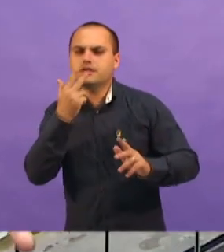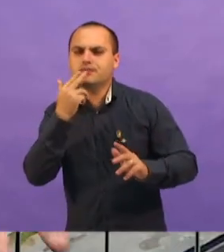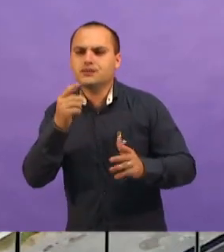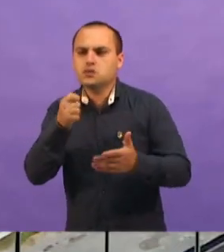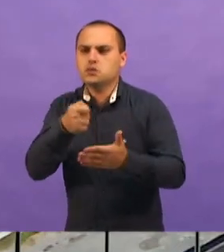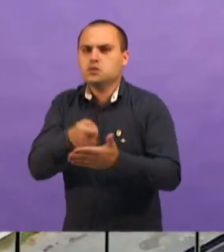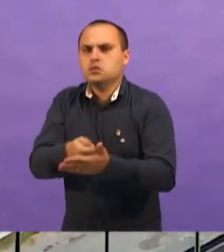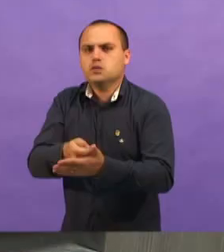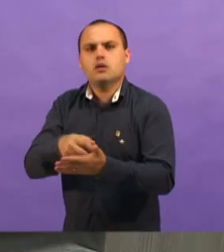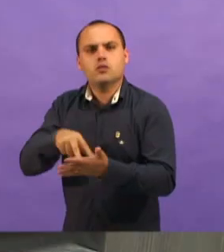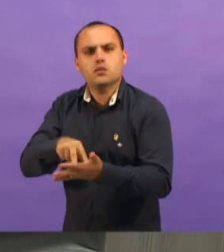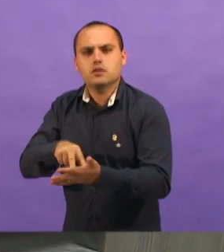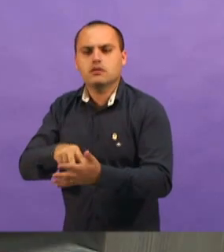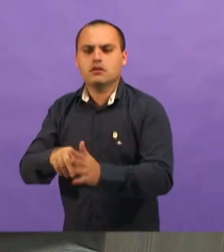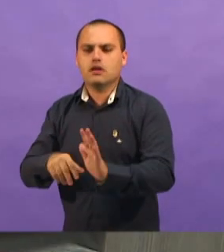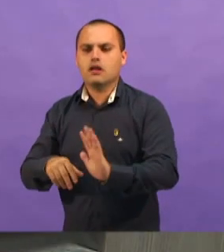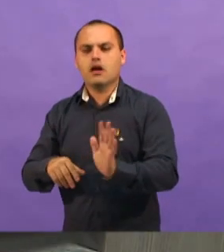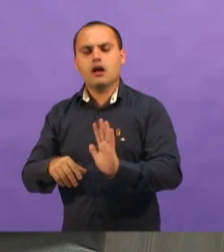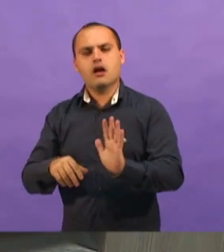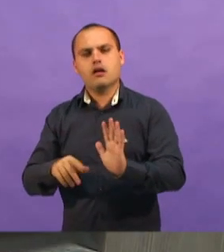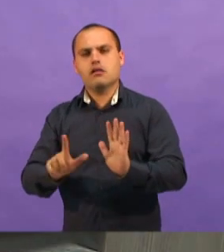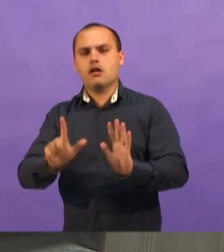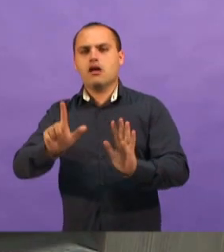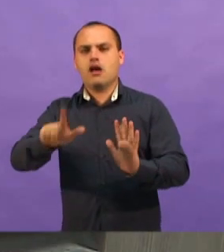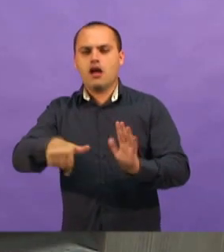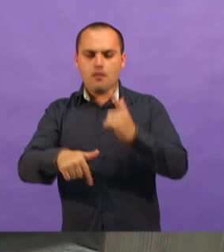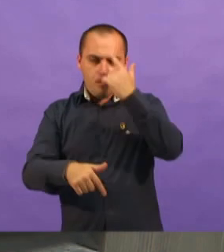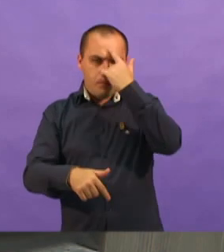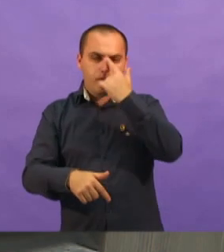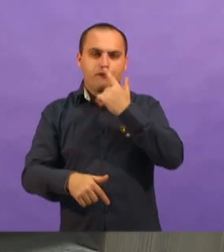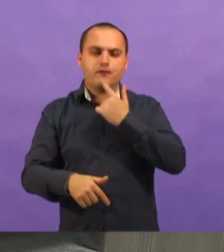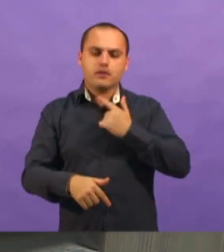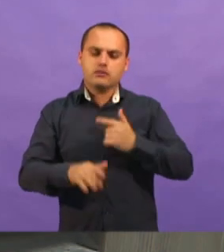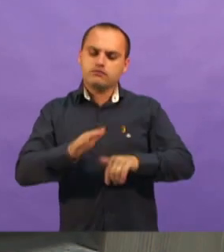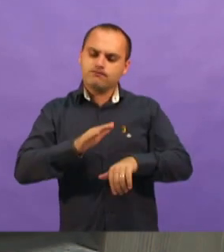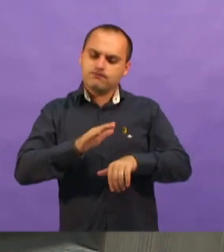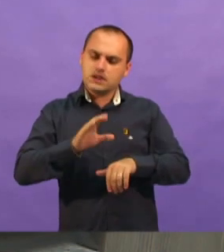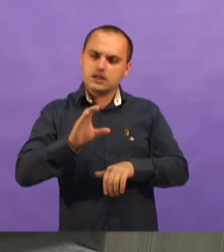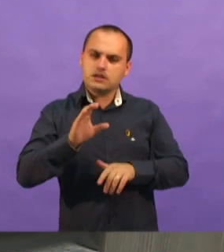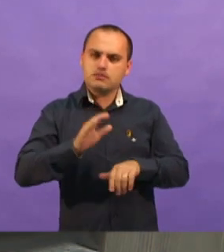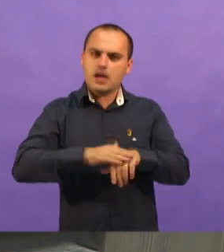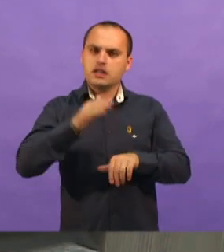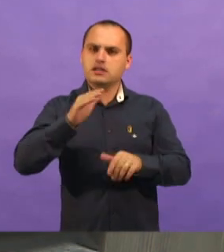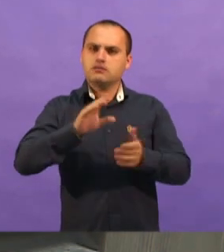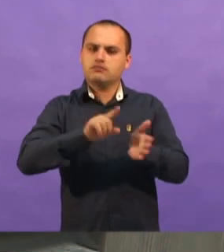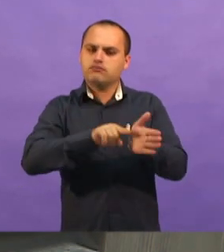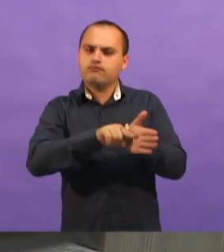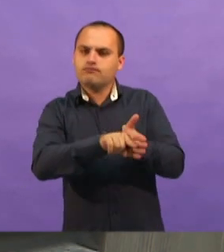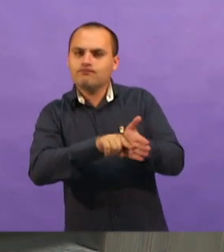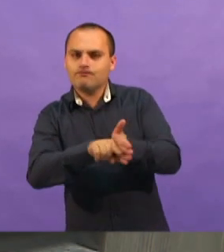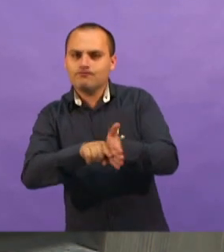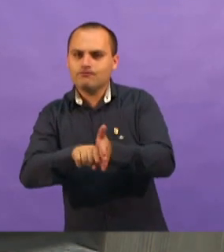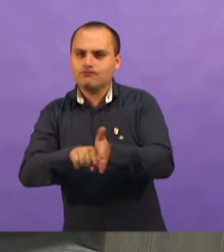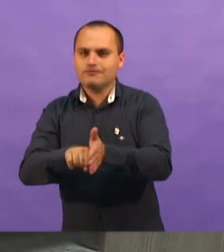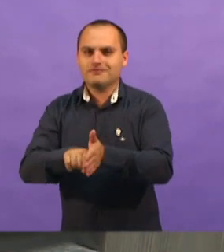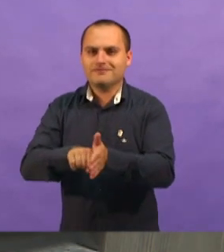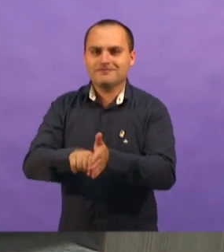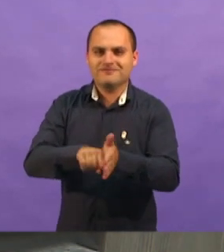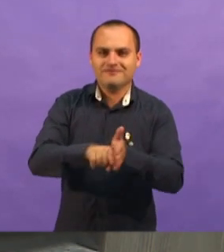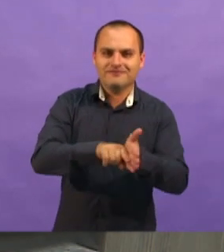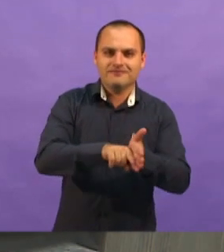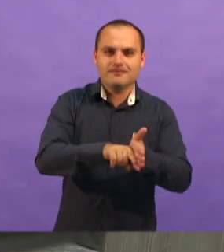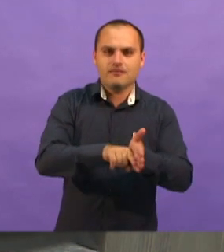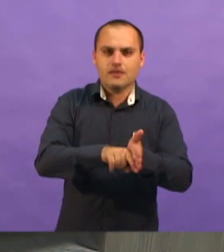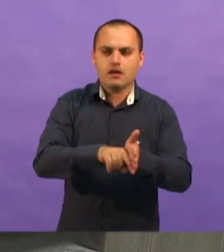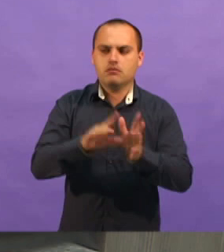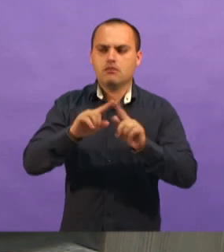um querer dar um caráter mais científico. Mas com o passar do tempo, nesses laboratórios que foram se formando